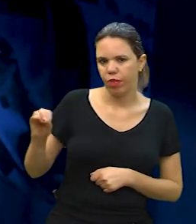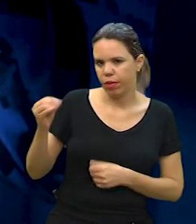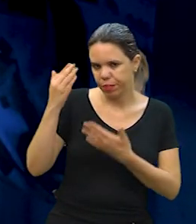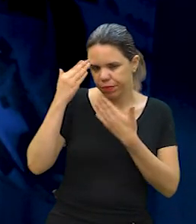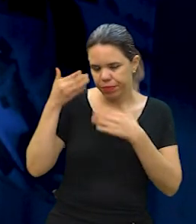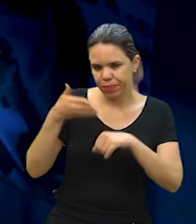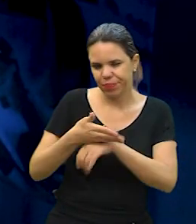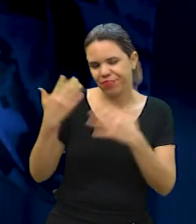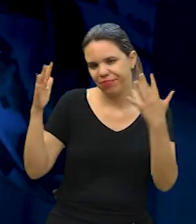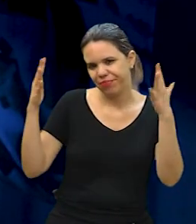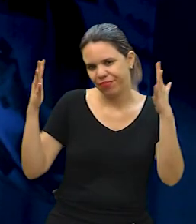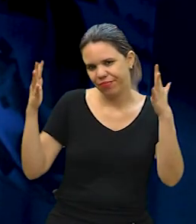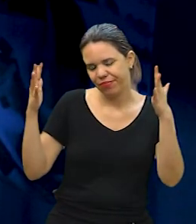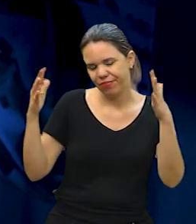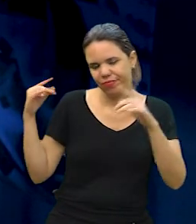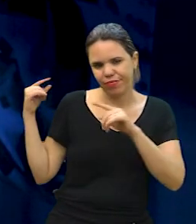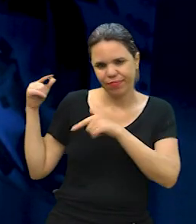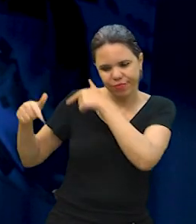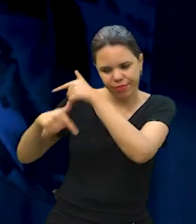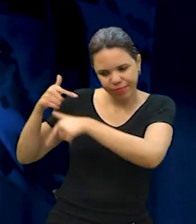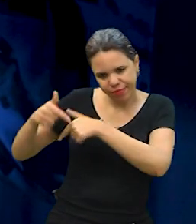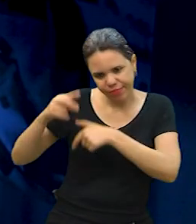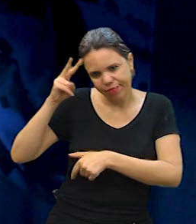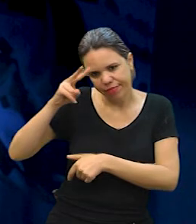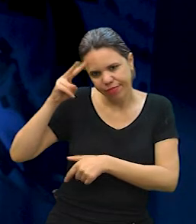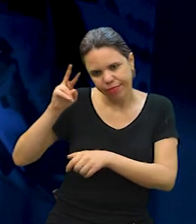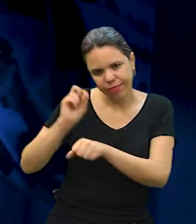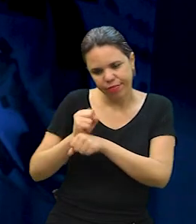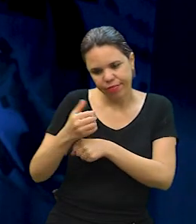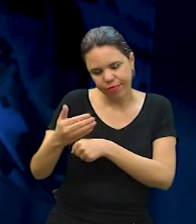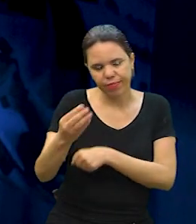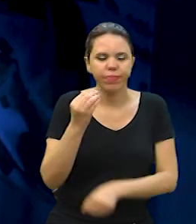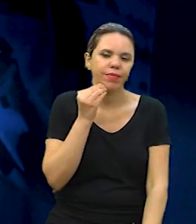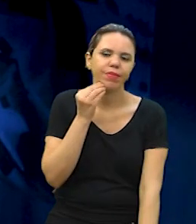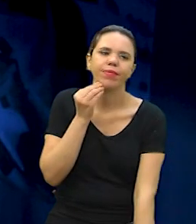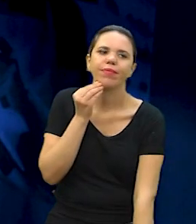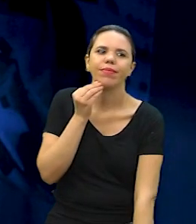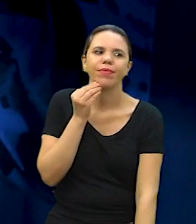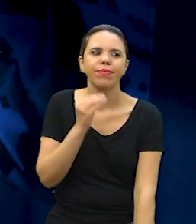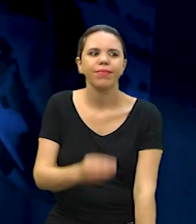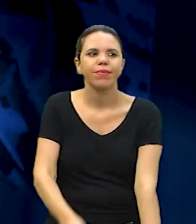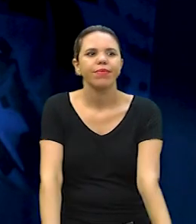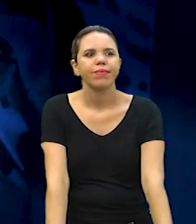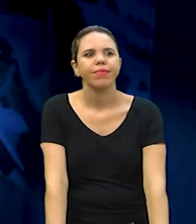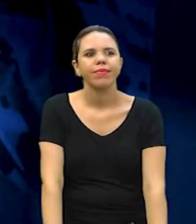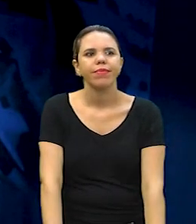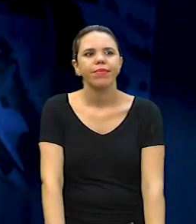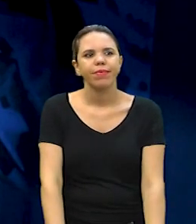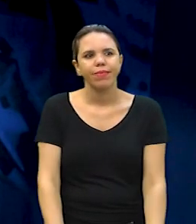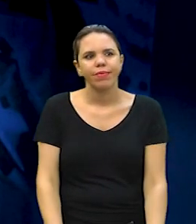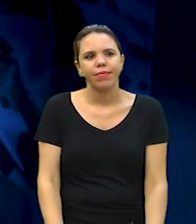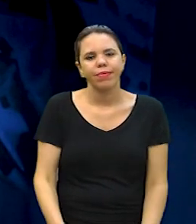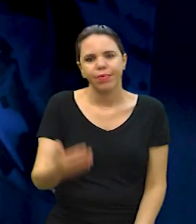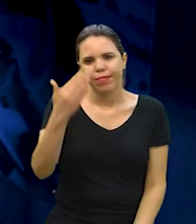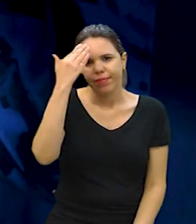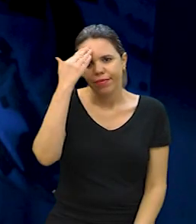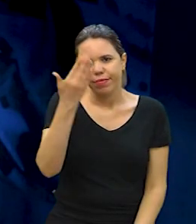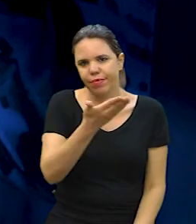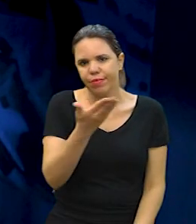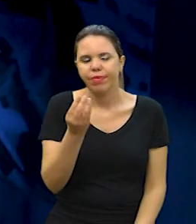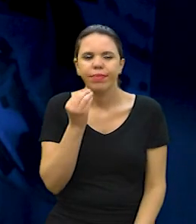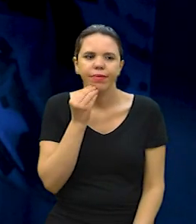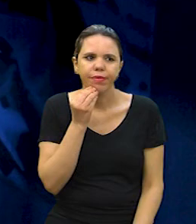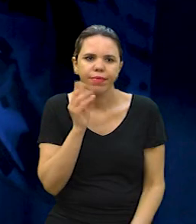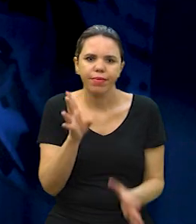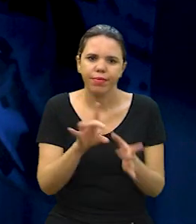agradeço a sua participação, parabéns pela sua trajetória e a gente te espera em uma próxima oportunidade. Então tá bem, eu que